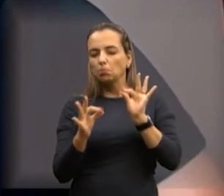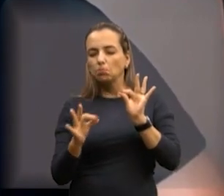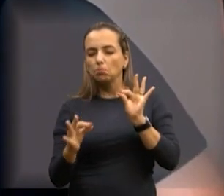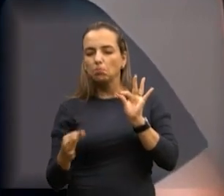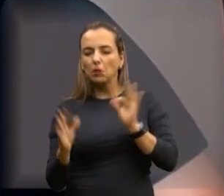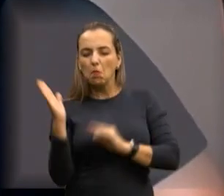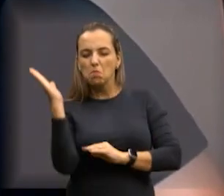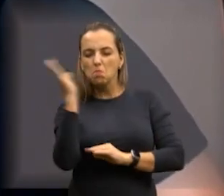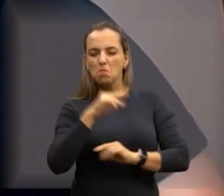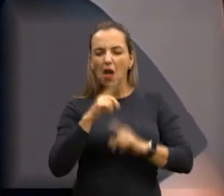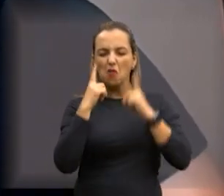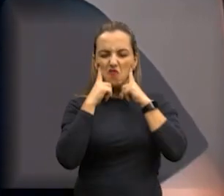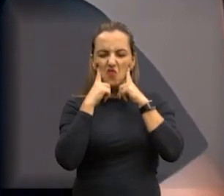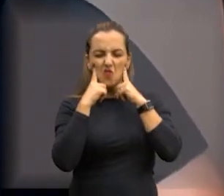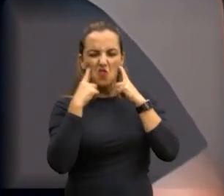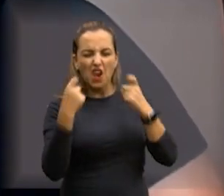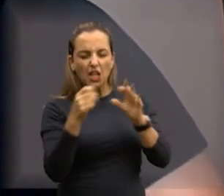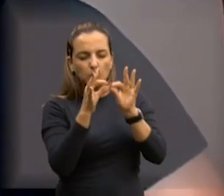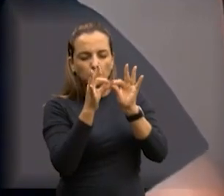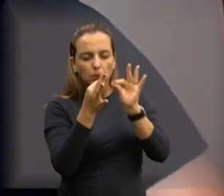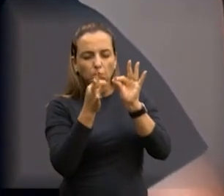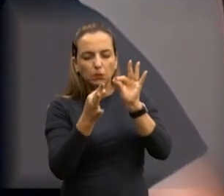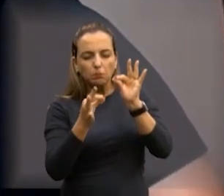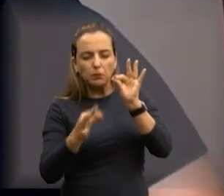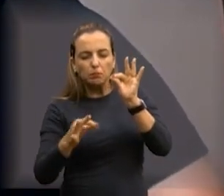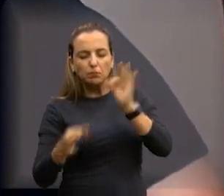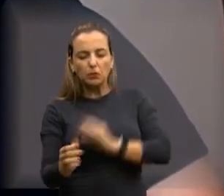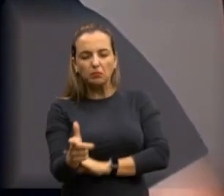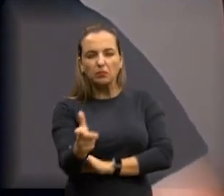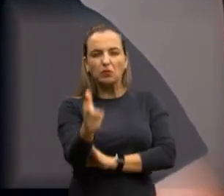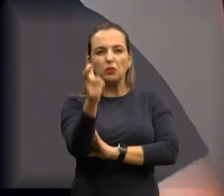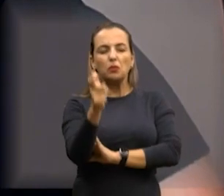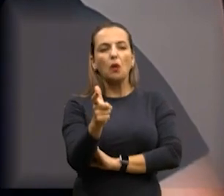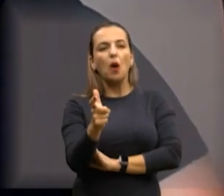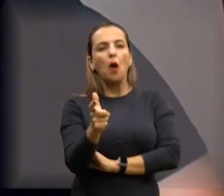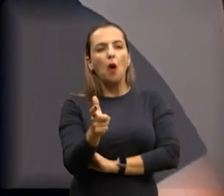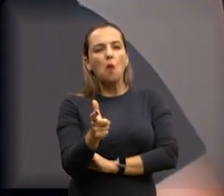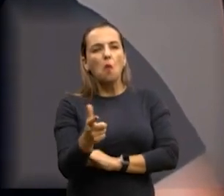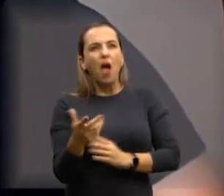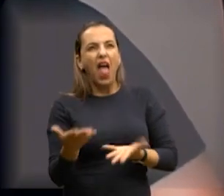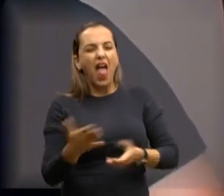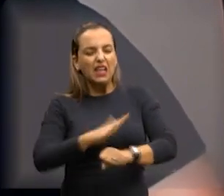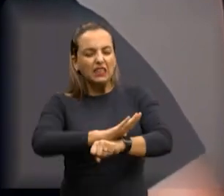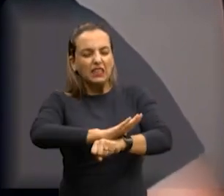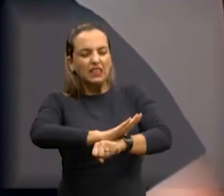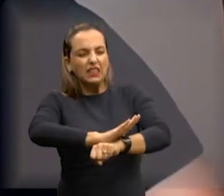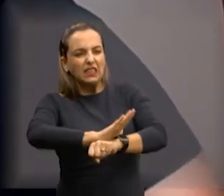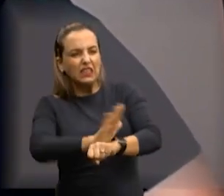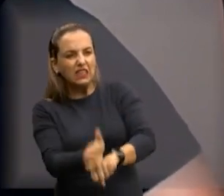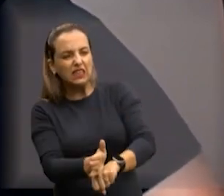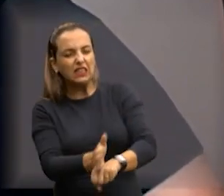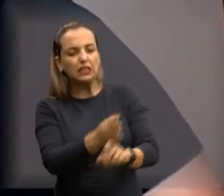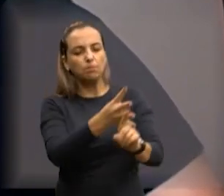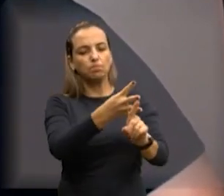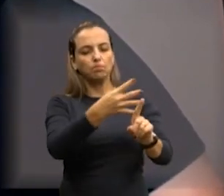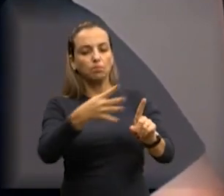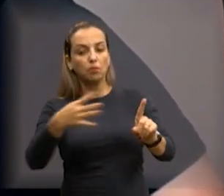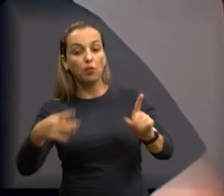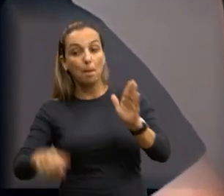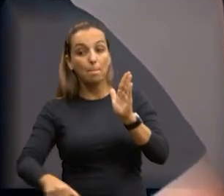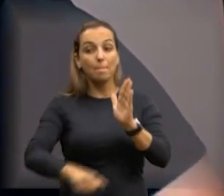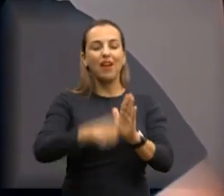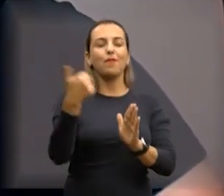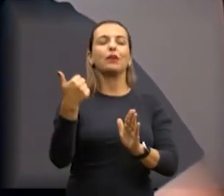de maldade, com detalhes sórdidos de arma, com este teor racista, LGBTfóbico, foi a